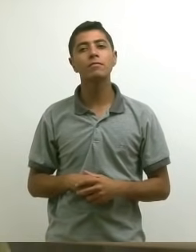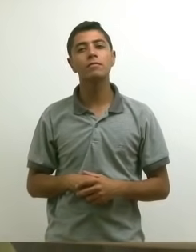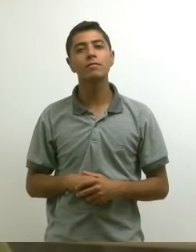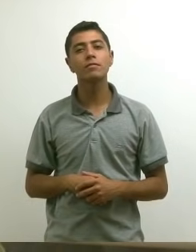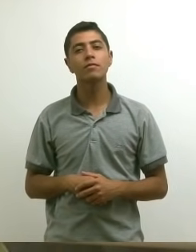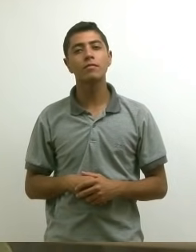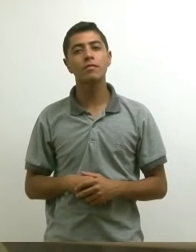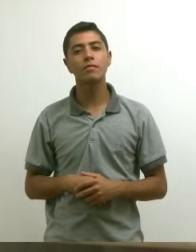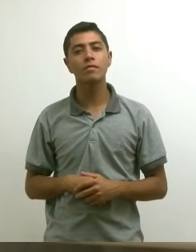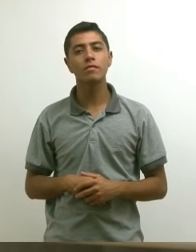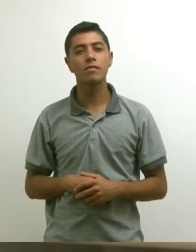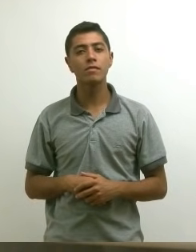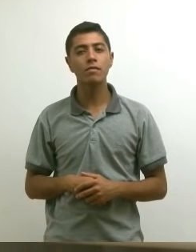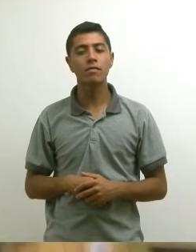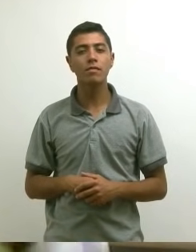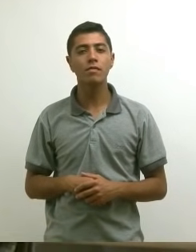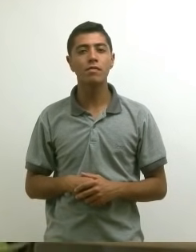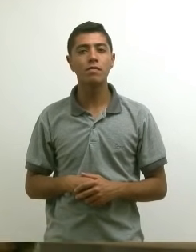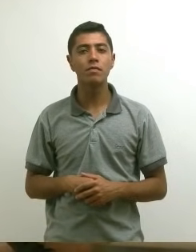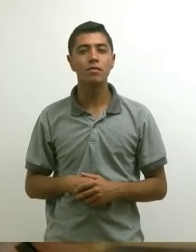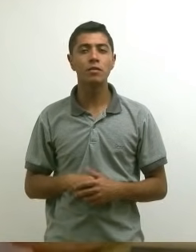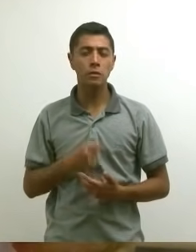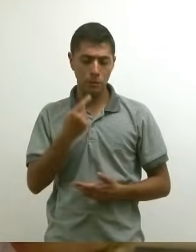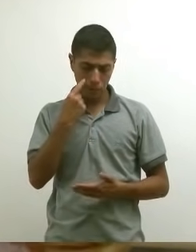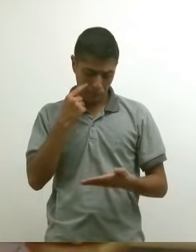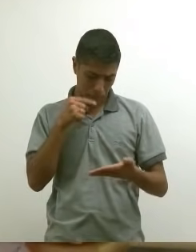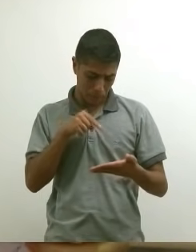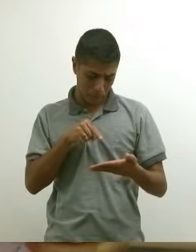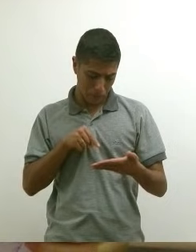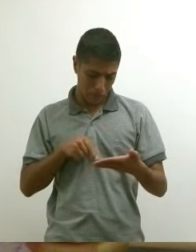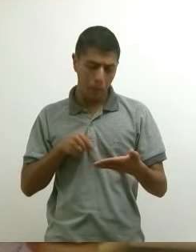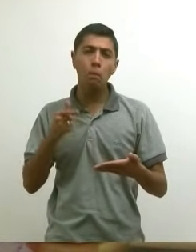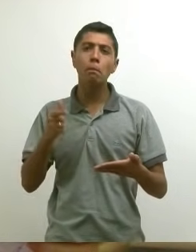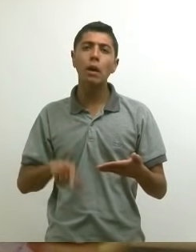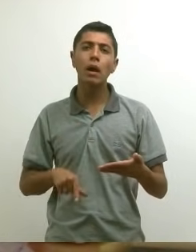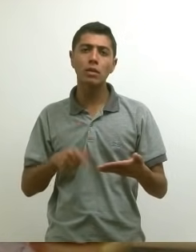só olhar as anotações de sistemas alguma coisa pra falar